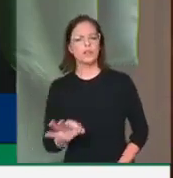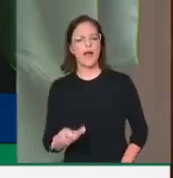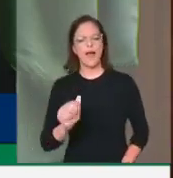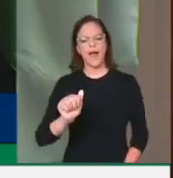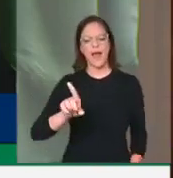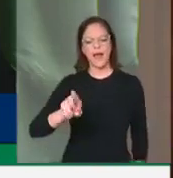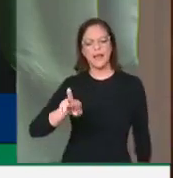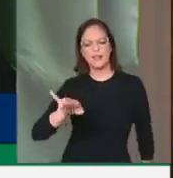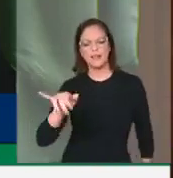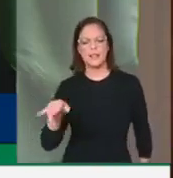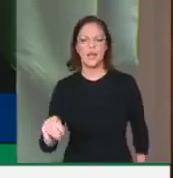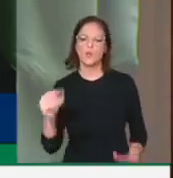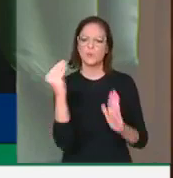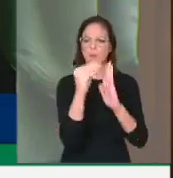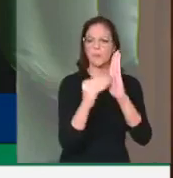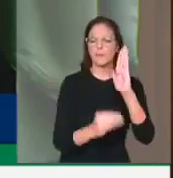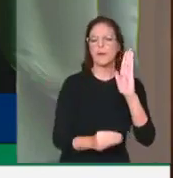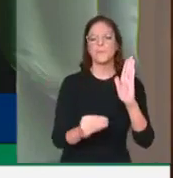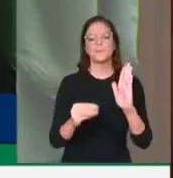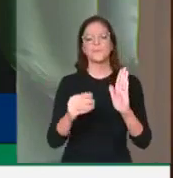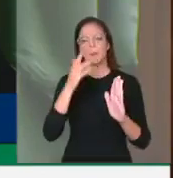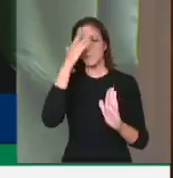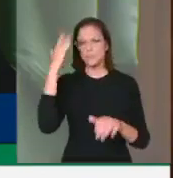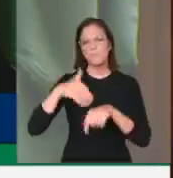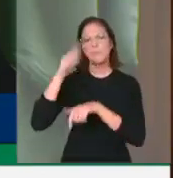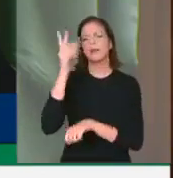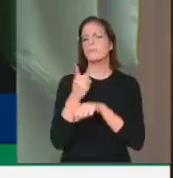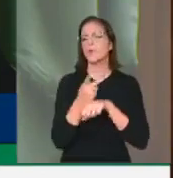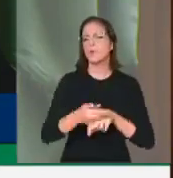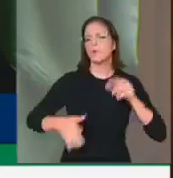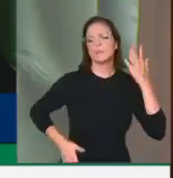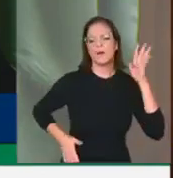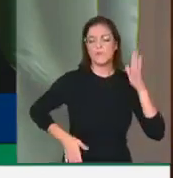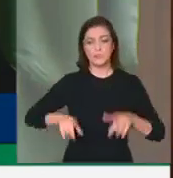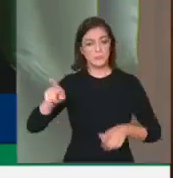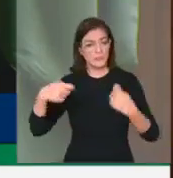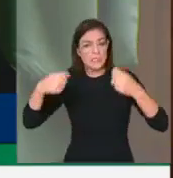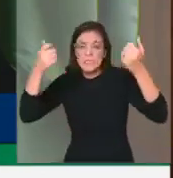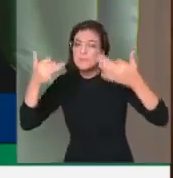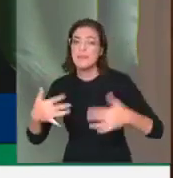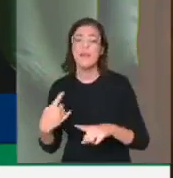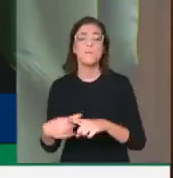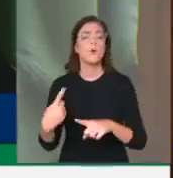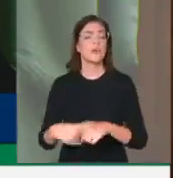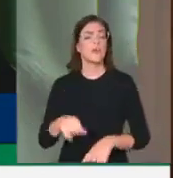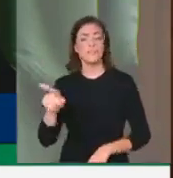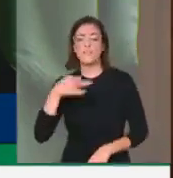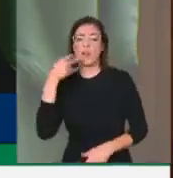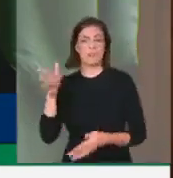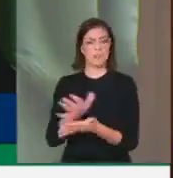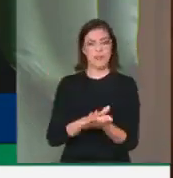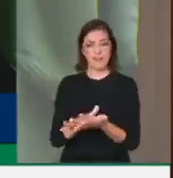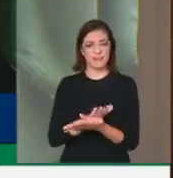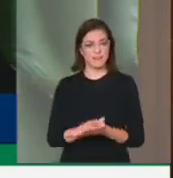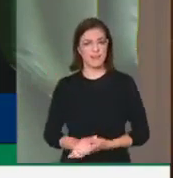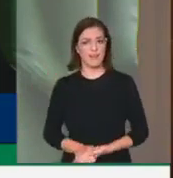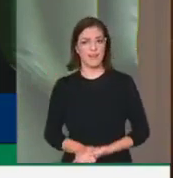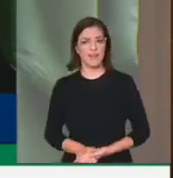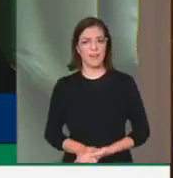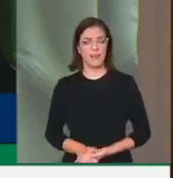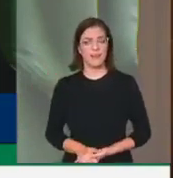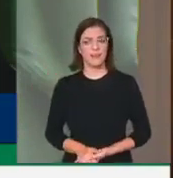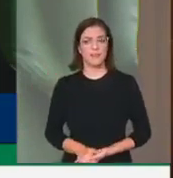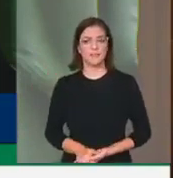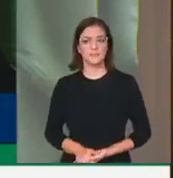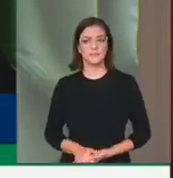dos criminosos mais procurados. O senhor deveria estar explicando isso. O senhor não falou sobre as relações, principalmente